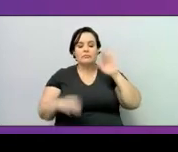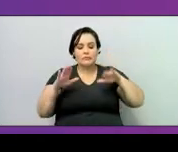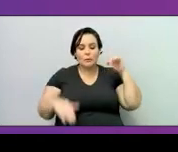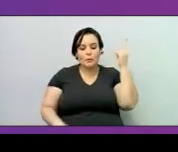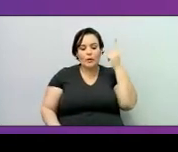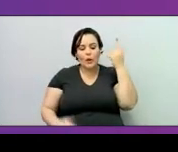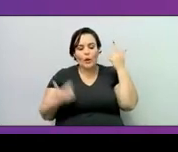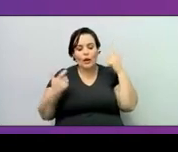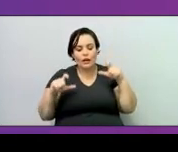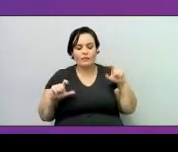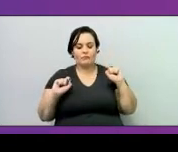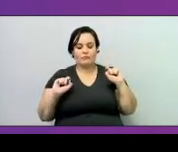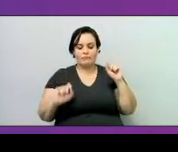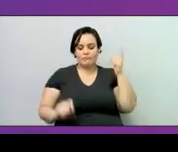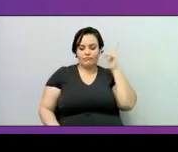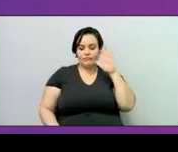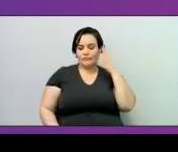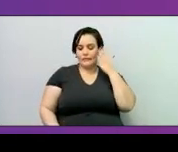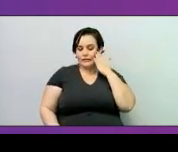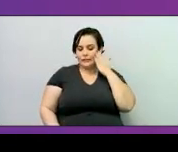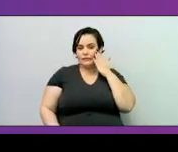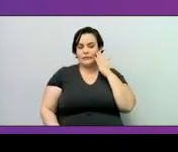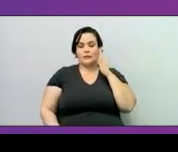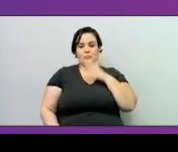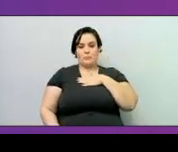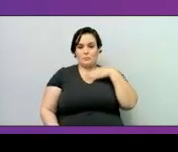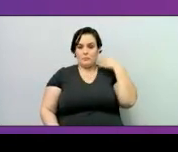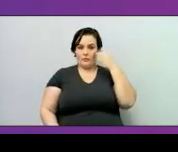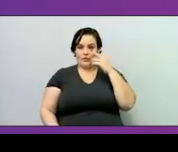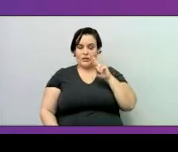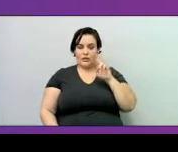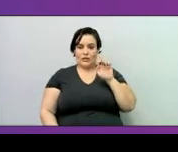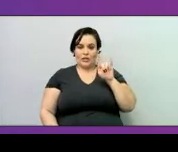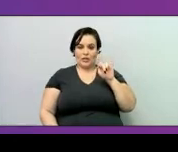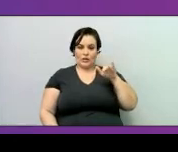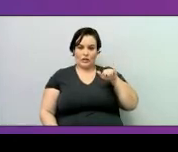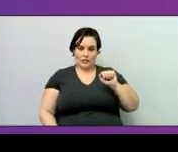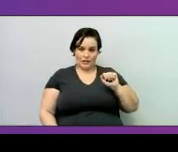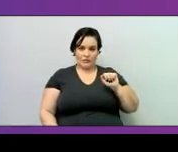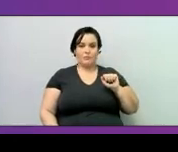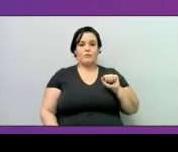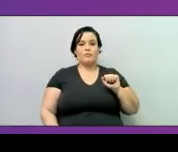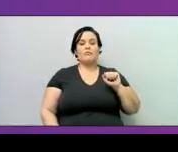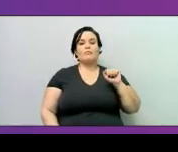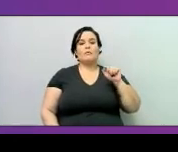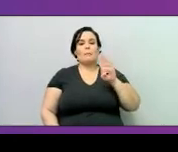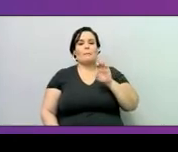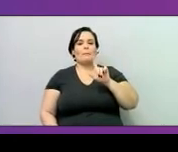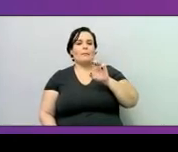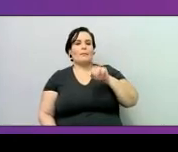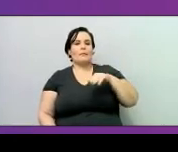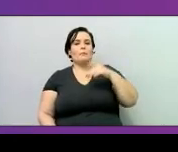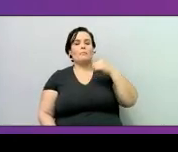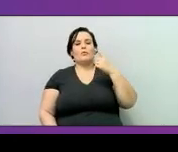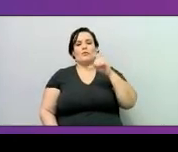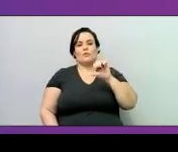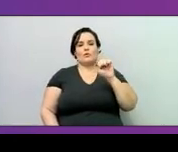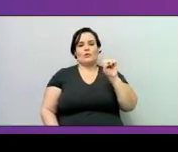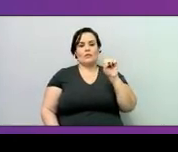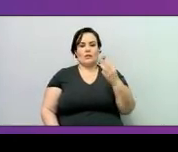veio a minha experiência com a Regina Alvarez que me trouxe aqui numa passagem aqui em Belém 81 bom né fez na oficina de